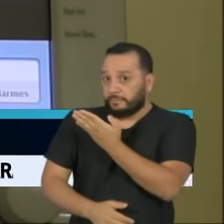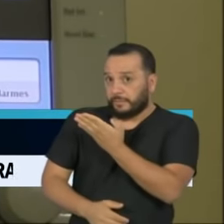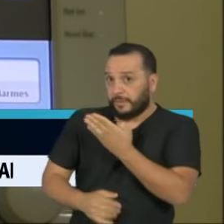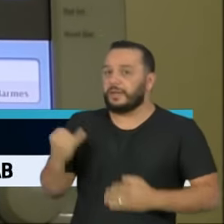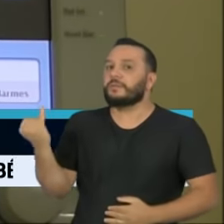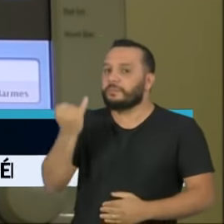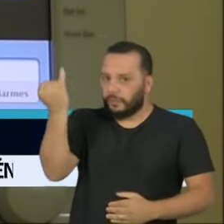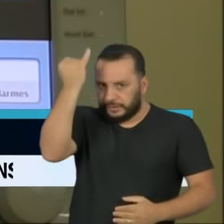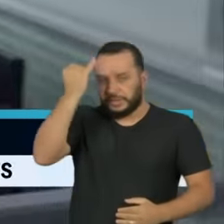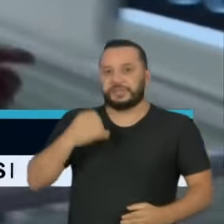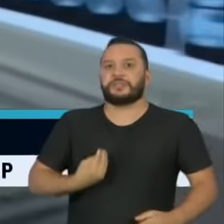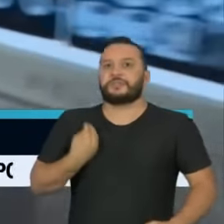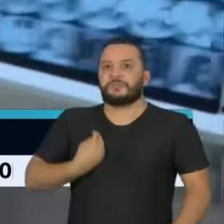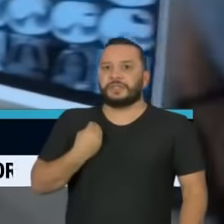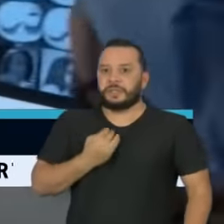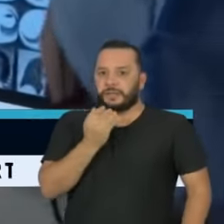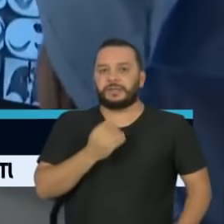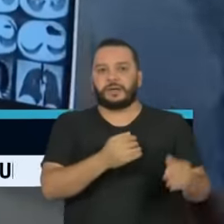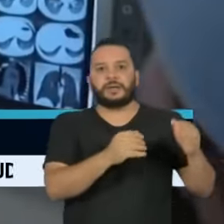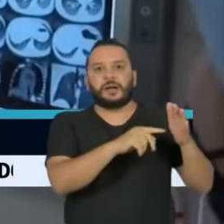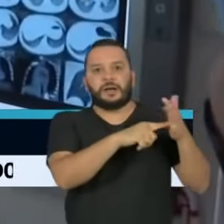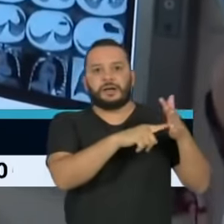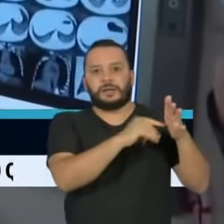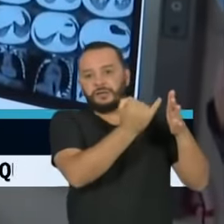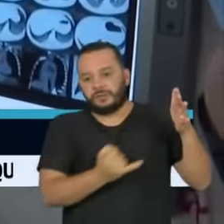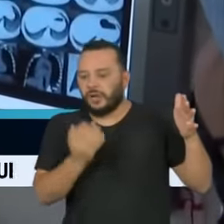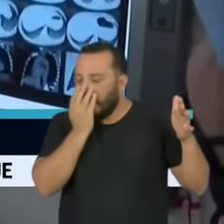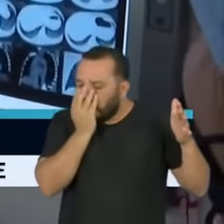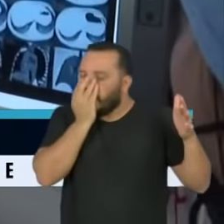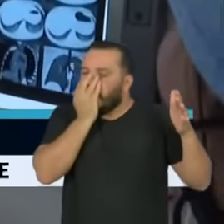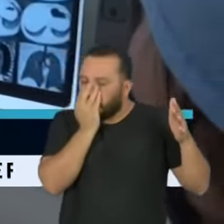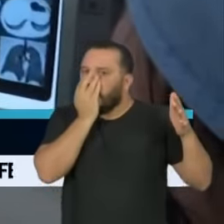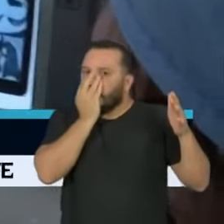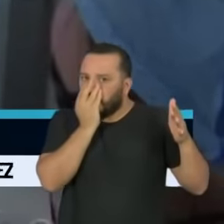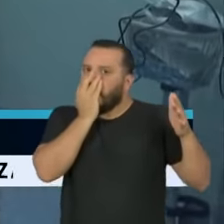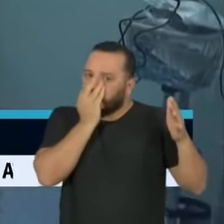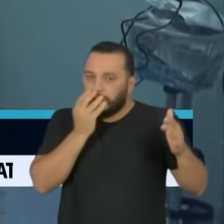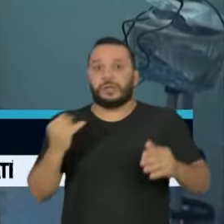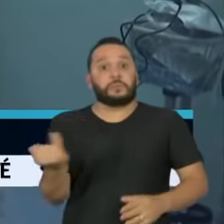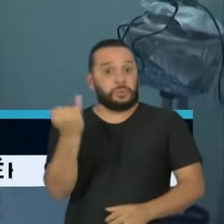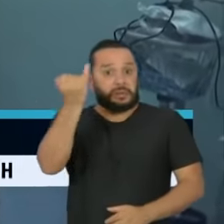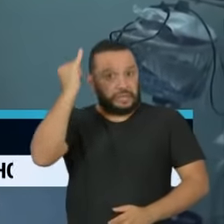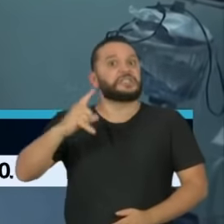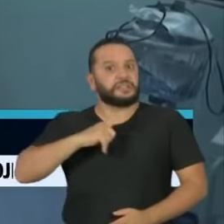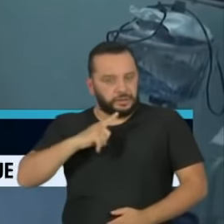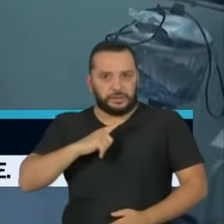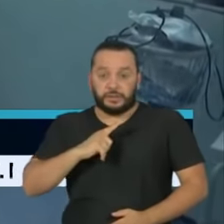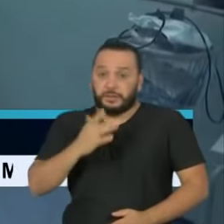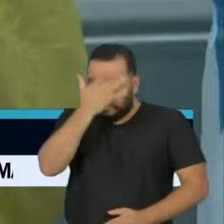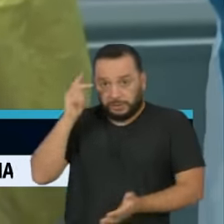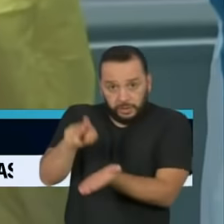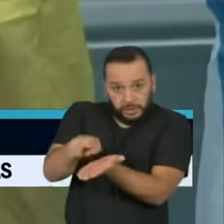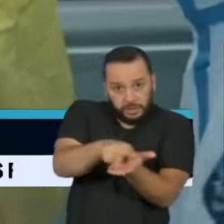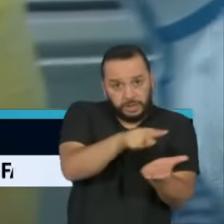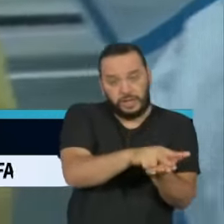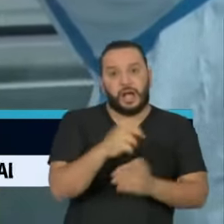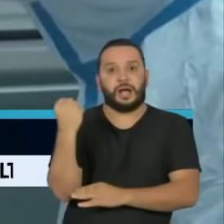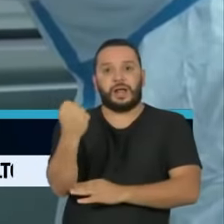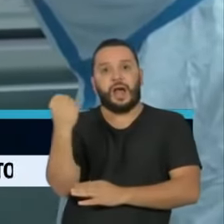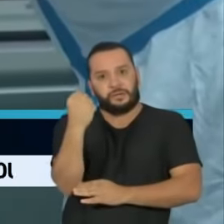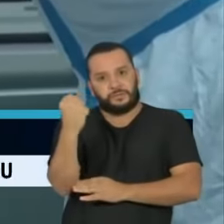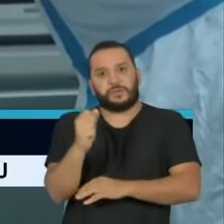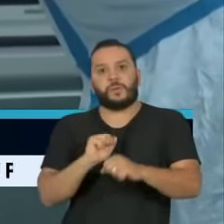para a manutenção da vida em momentos de crise de deficiência cardiorrespiratória. É o caso dos pacientes mais graves do